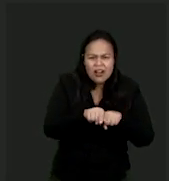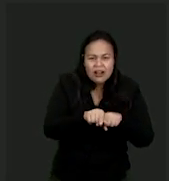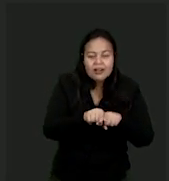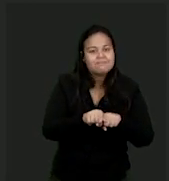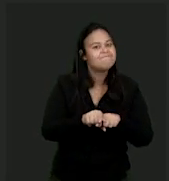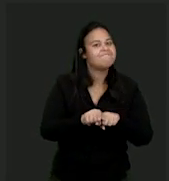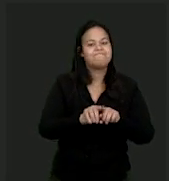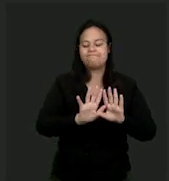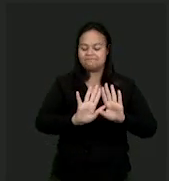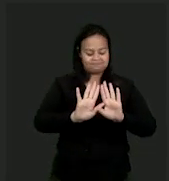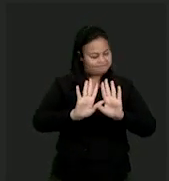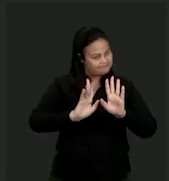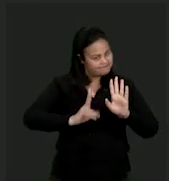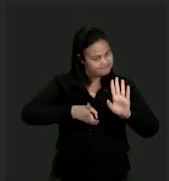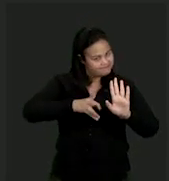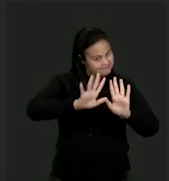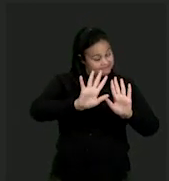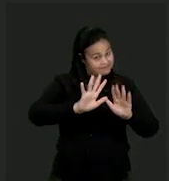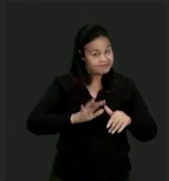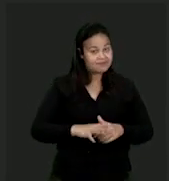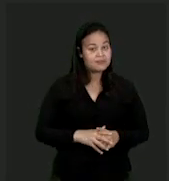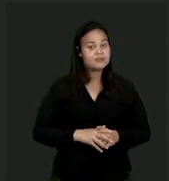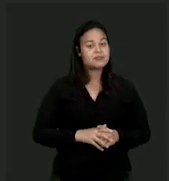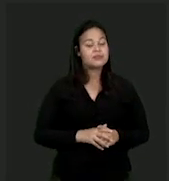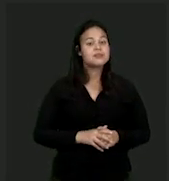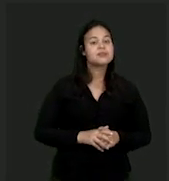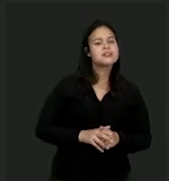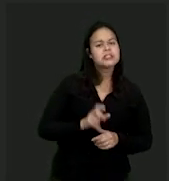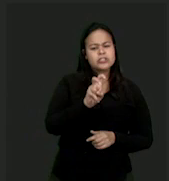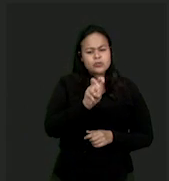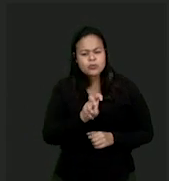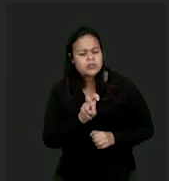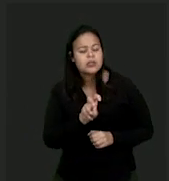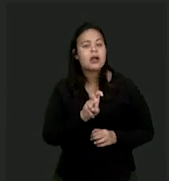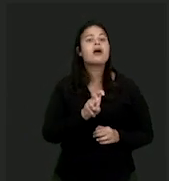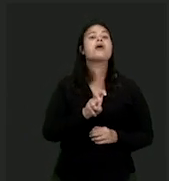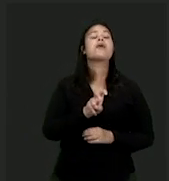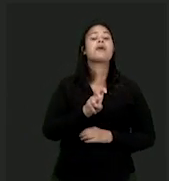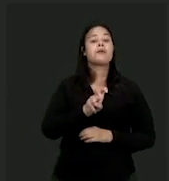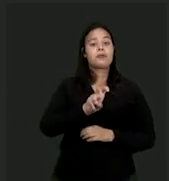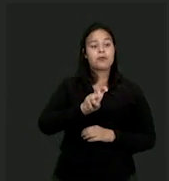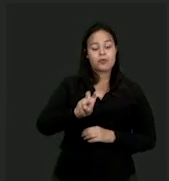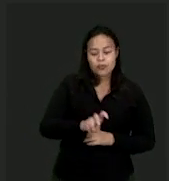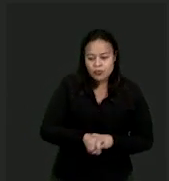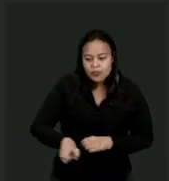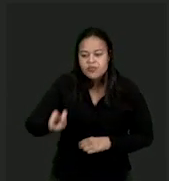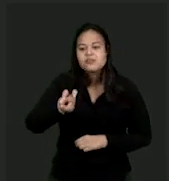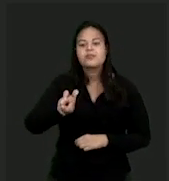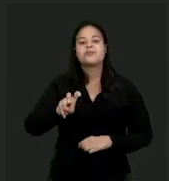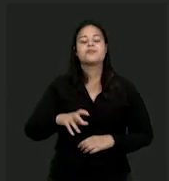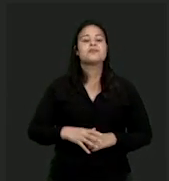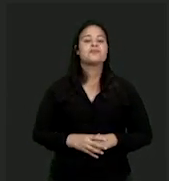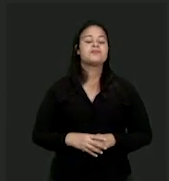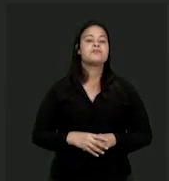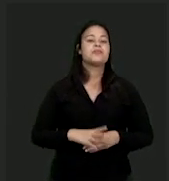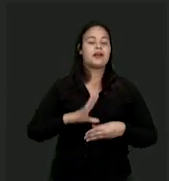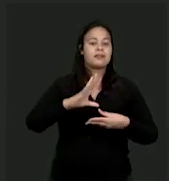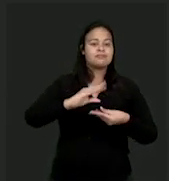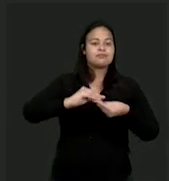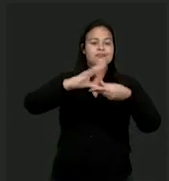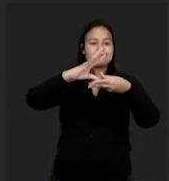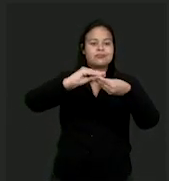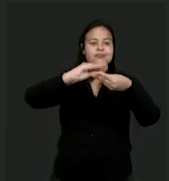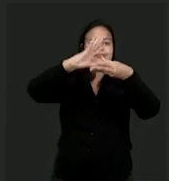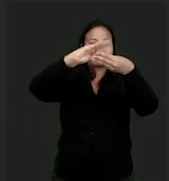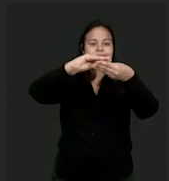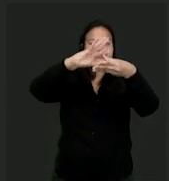Então, deixa ele quietinho ali. Ah, tem 2, 5. Esses 2, 5, vai sair um 5. Então, eu vou multiplicar, ó,